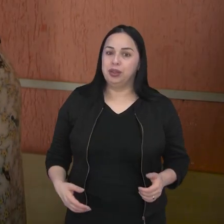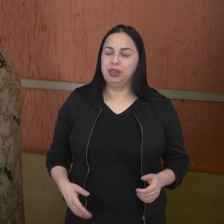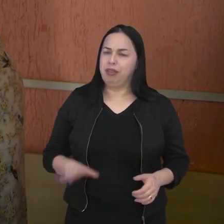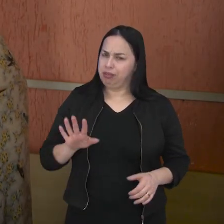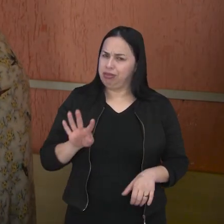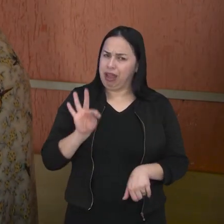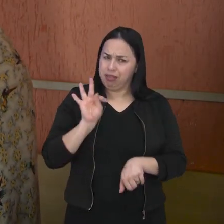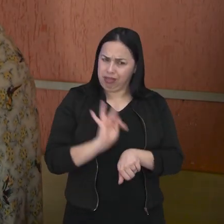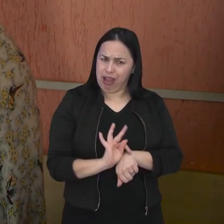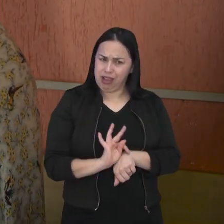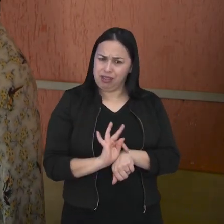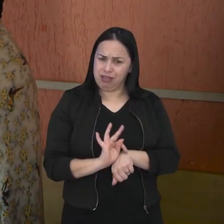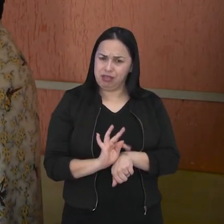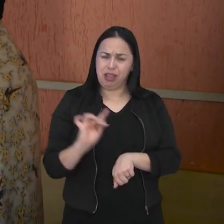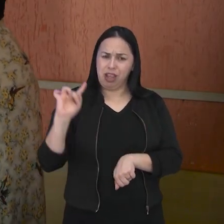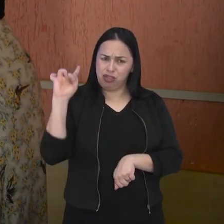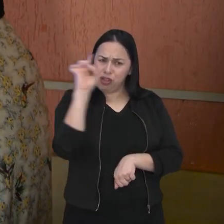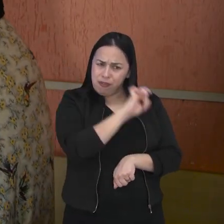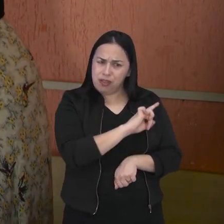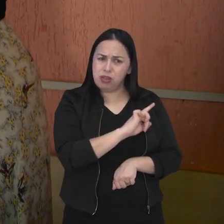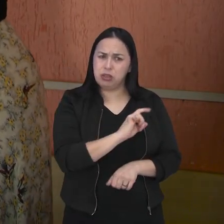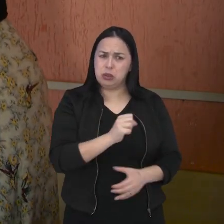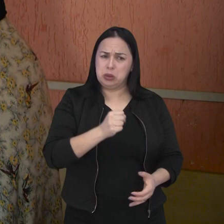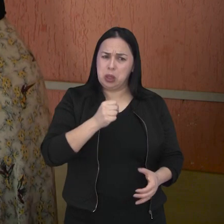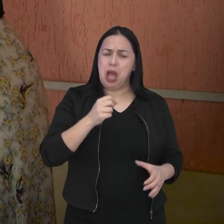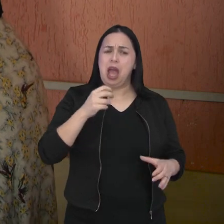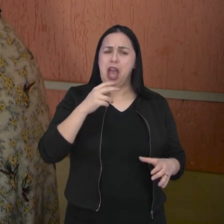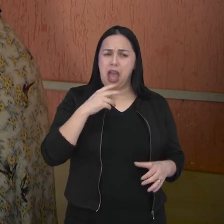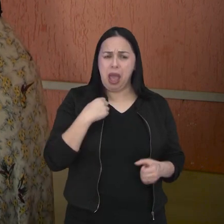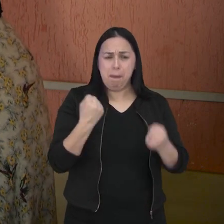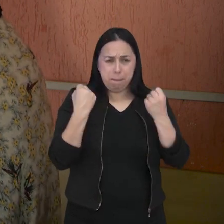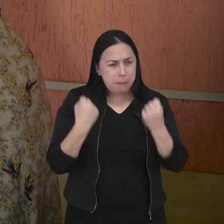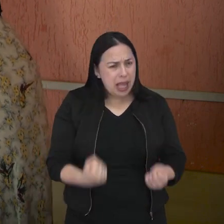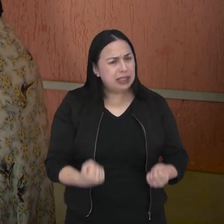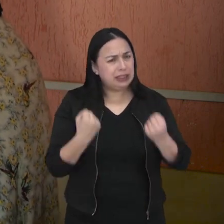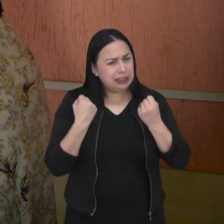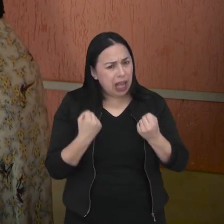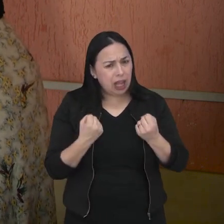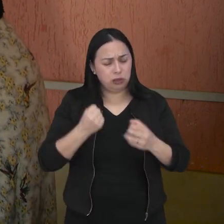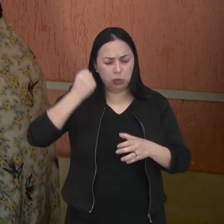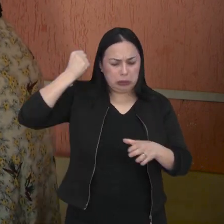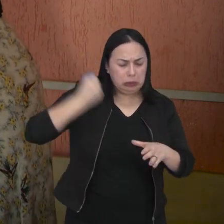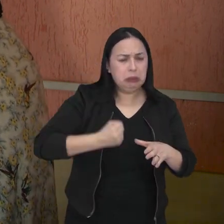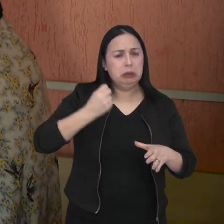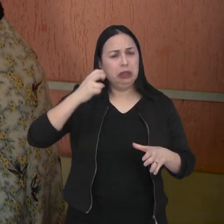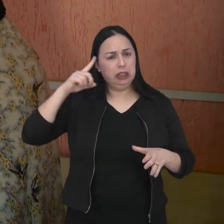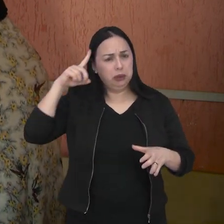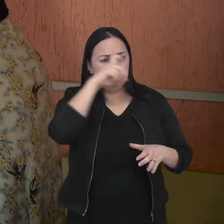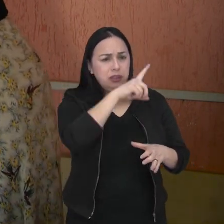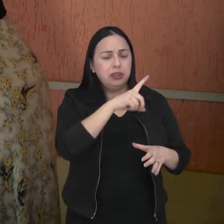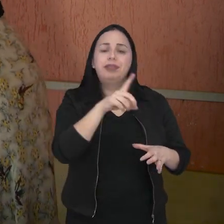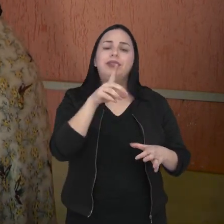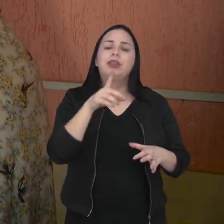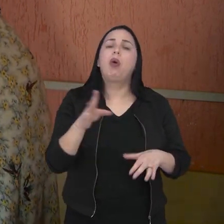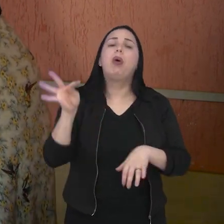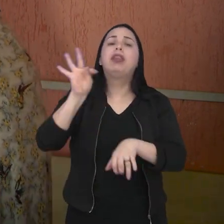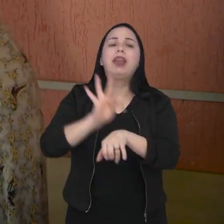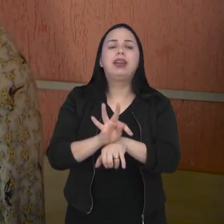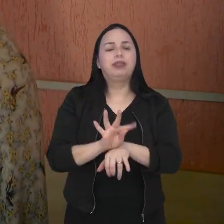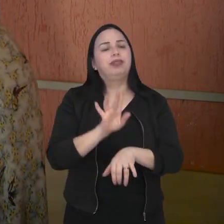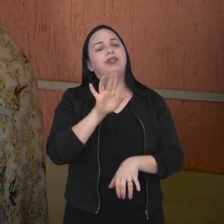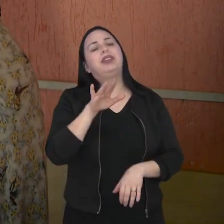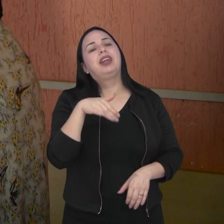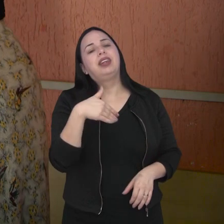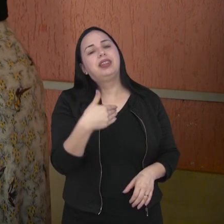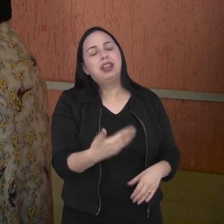Laudenin, tem uma técnica, porque é difícil, eu tô vendo, é pesado isso daqui, isso. É difícil socar. É verdade, Qual que é a técnica?